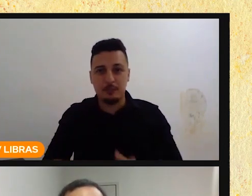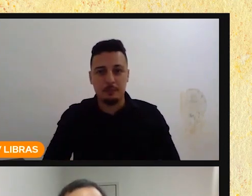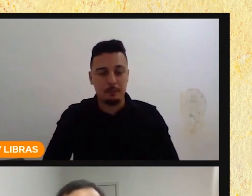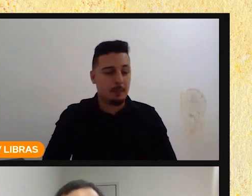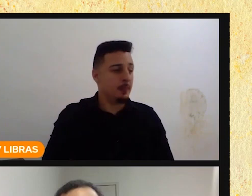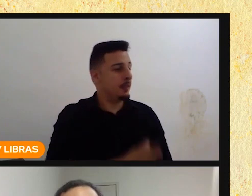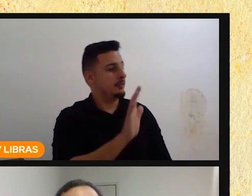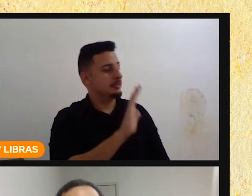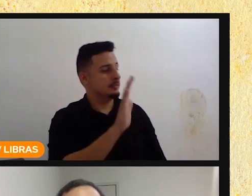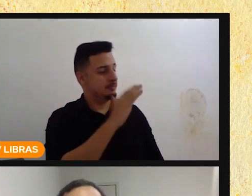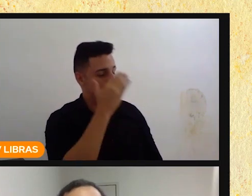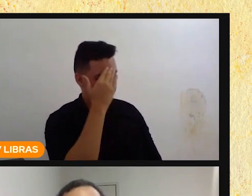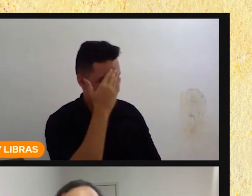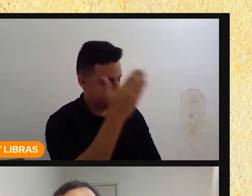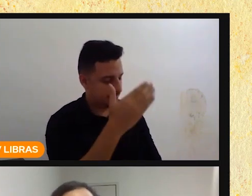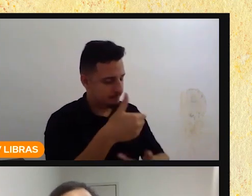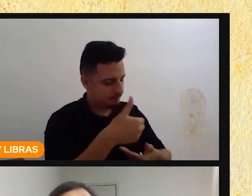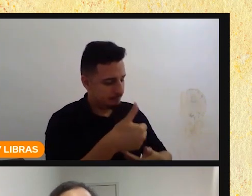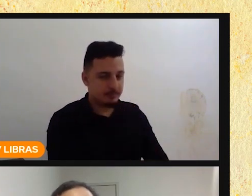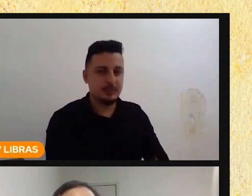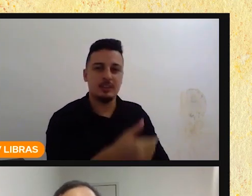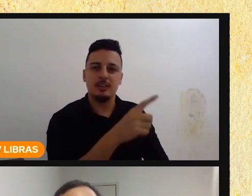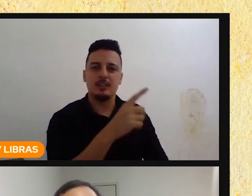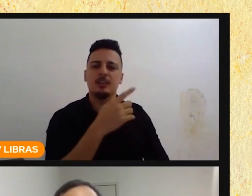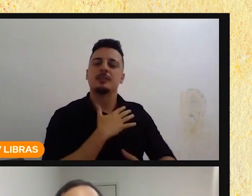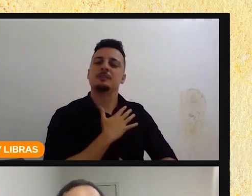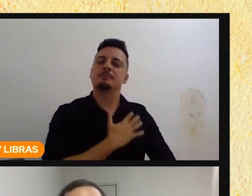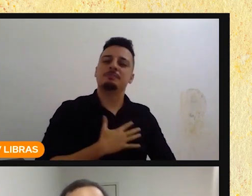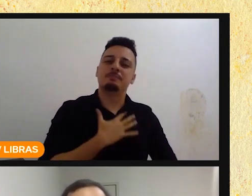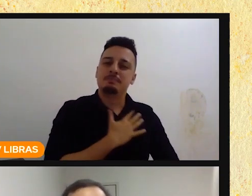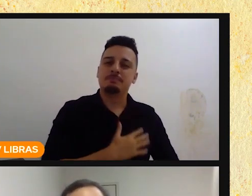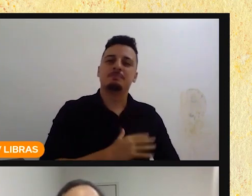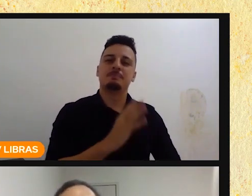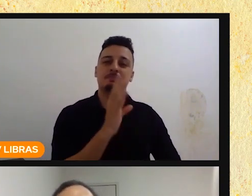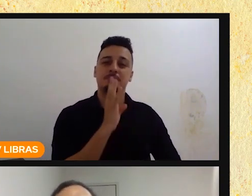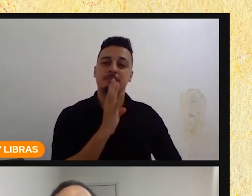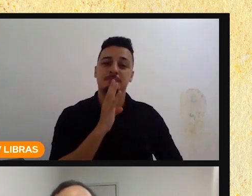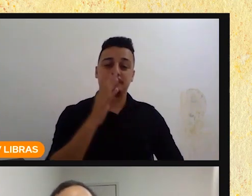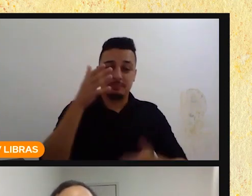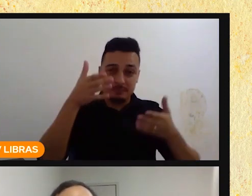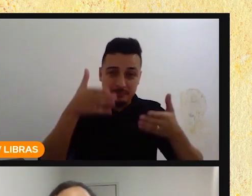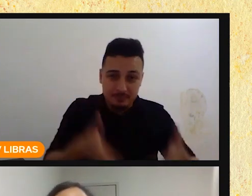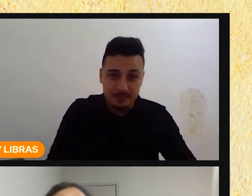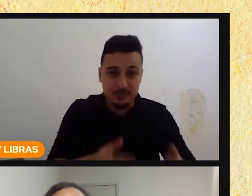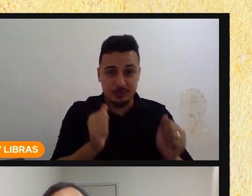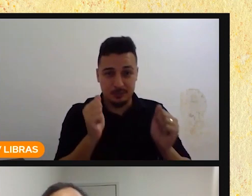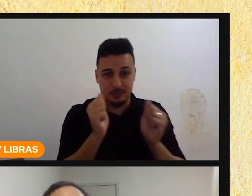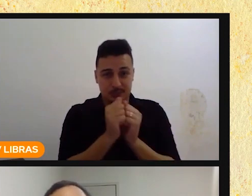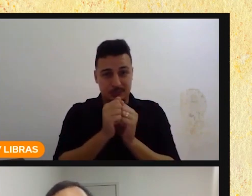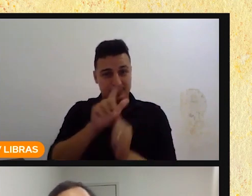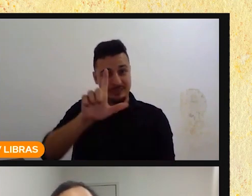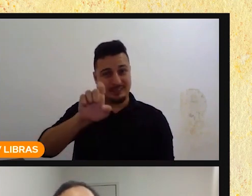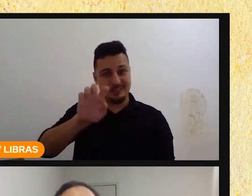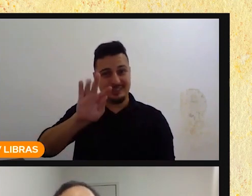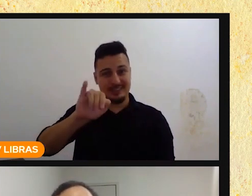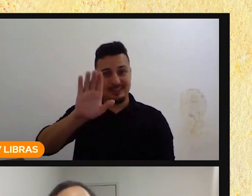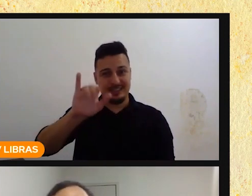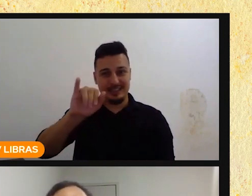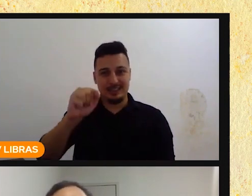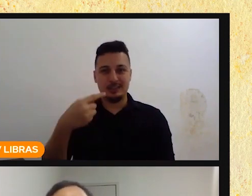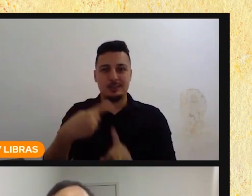Obrigado pelo convite, obrigado, Júlio. Um prazer estar aqui conversando com vocês, estar ao lado de Letícia. É importante dizer que Letícia produz, mas ela também